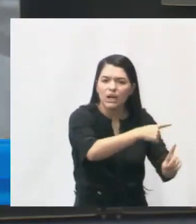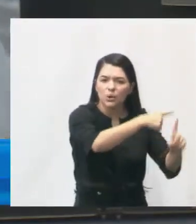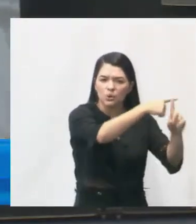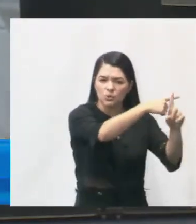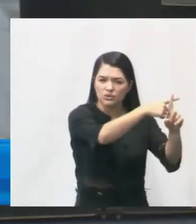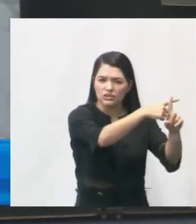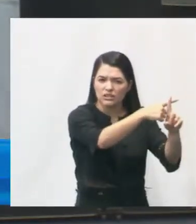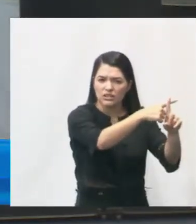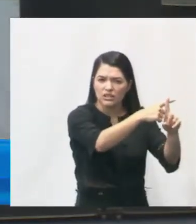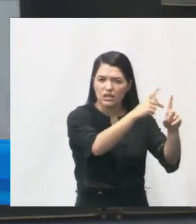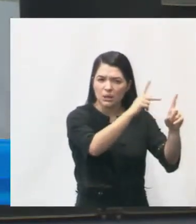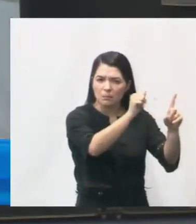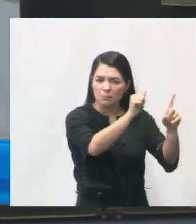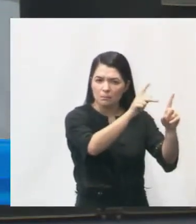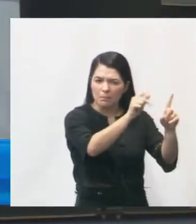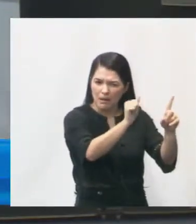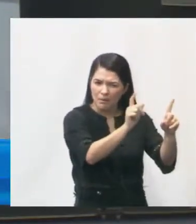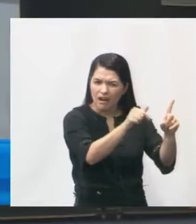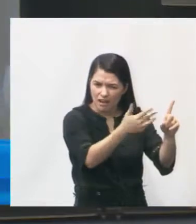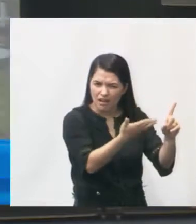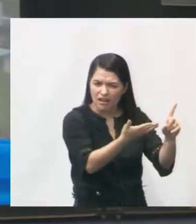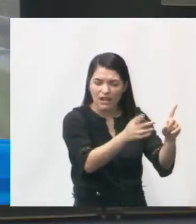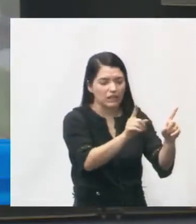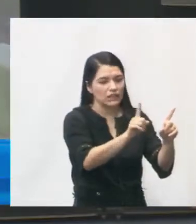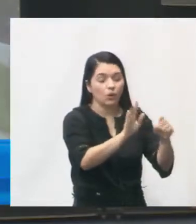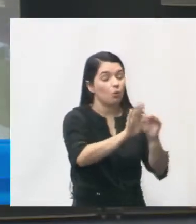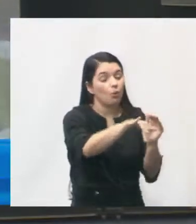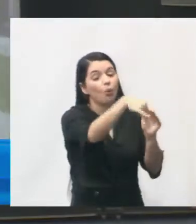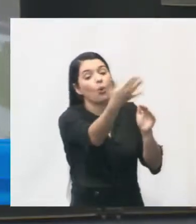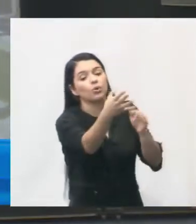final, né? Do outro lado, okay. Próximo à pedra. Ok.